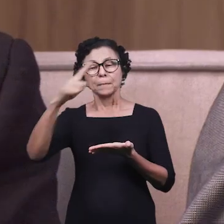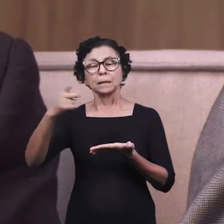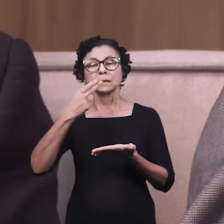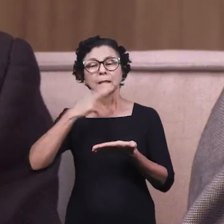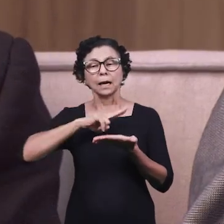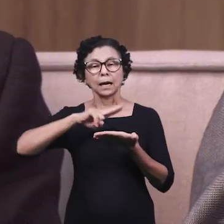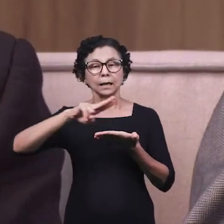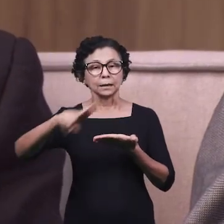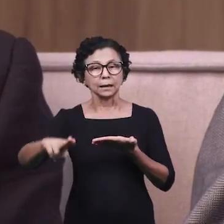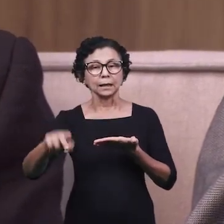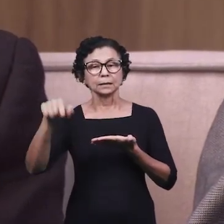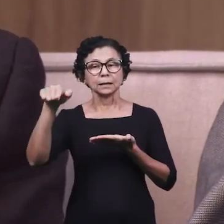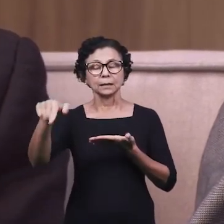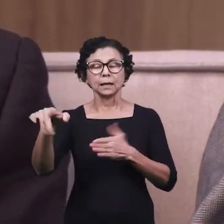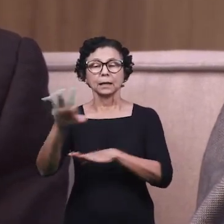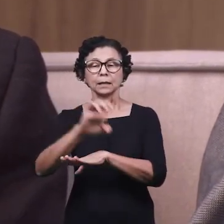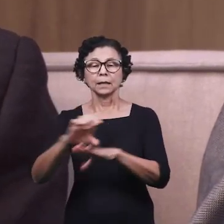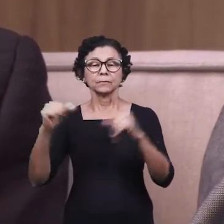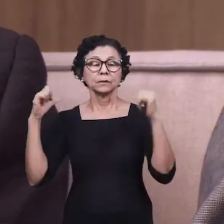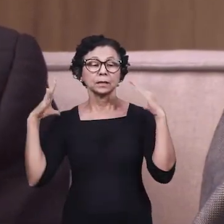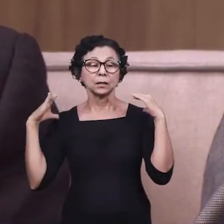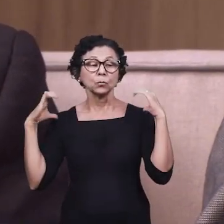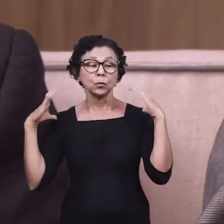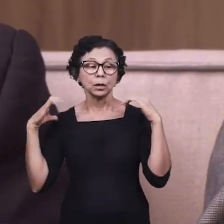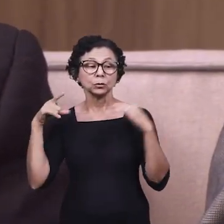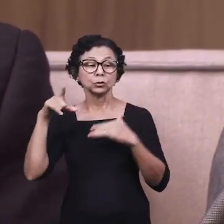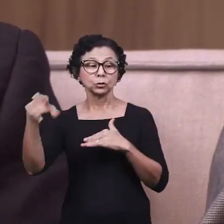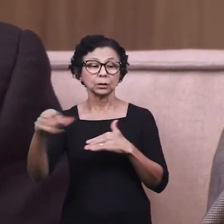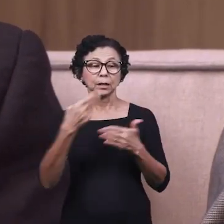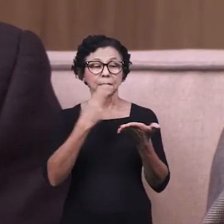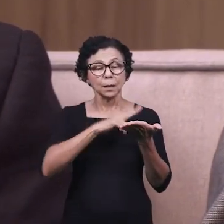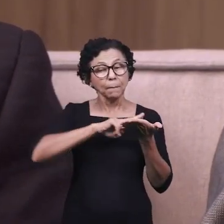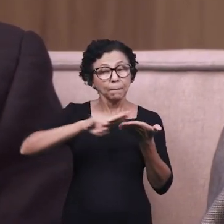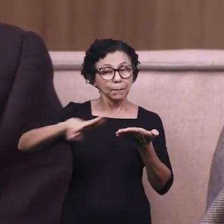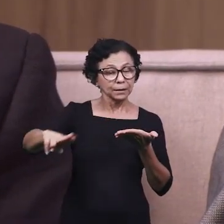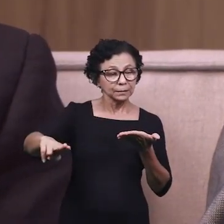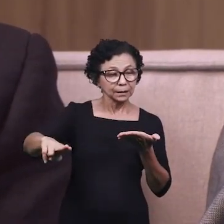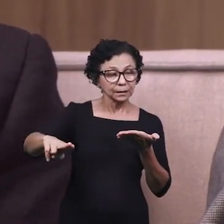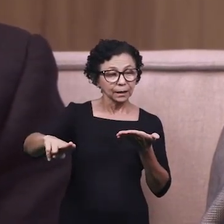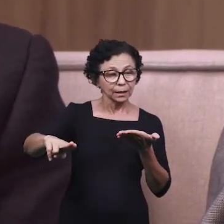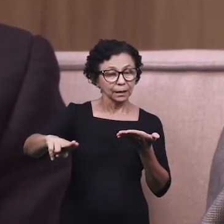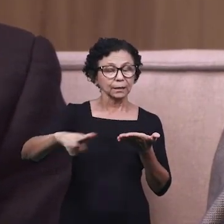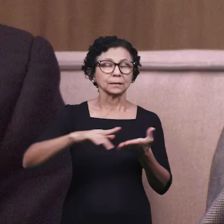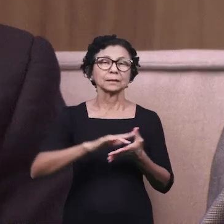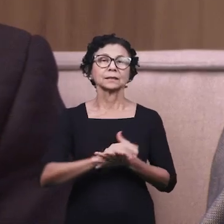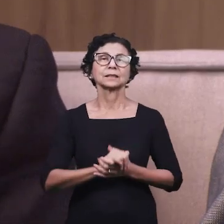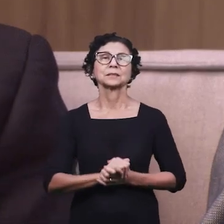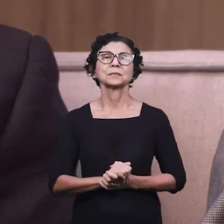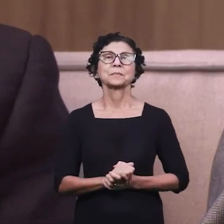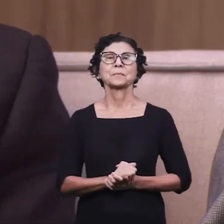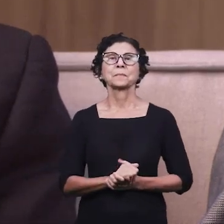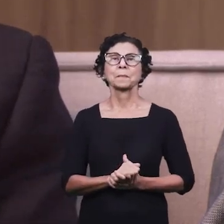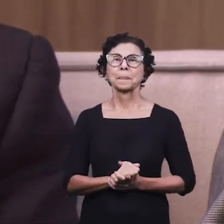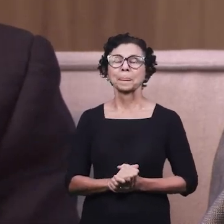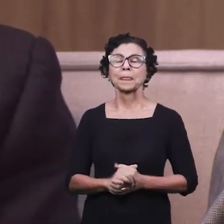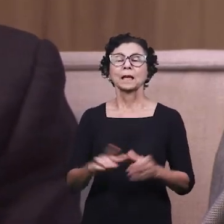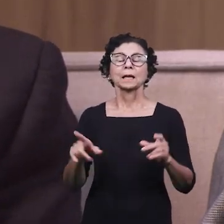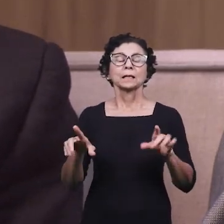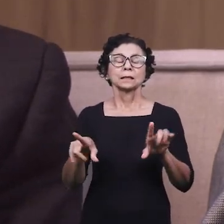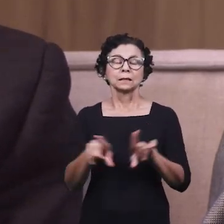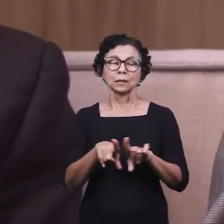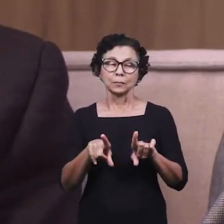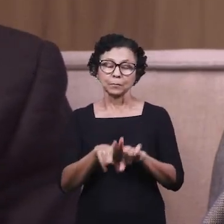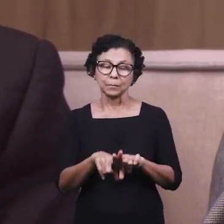Éfeso, escreve. Isto diz aquele que, né? Aí, ao anjo da igreja